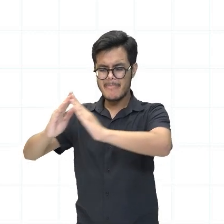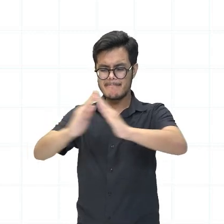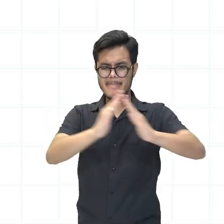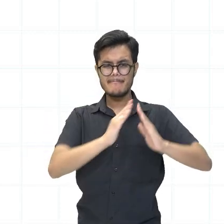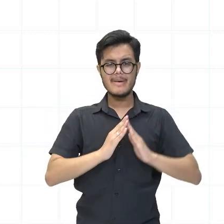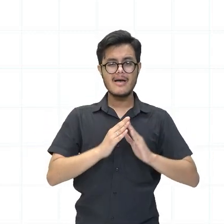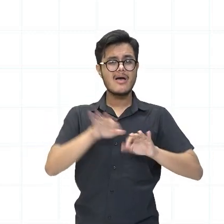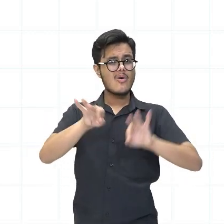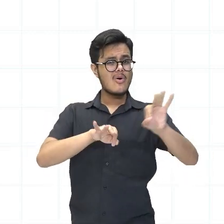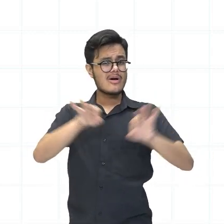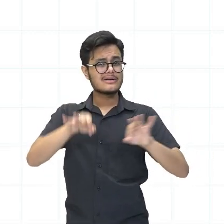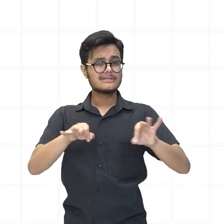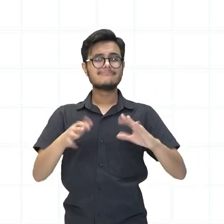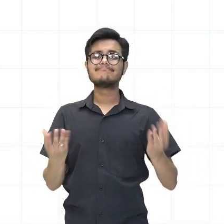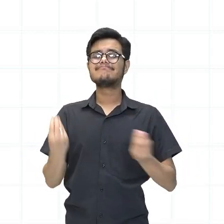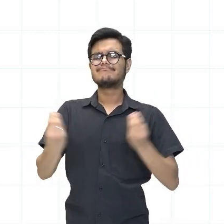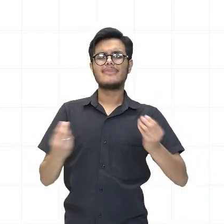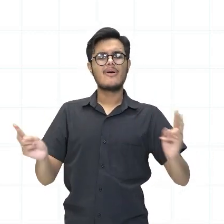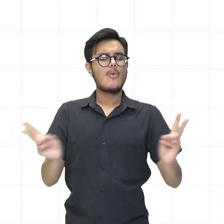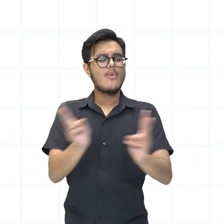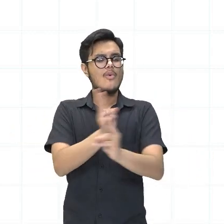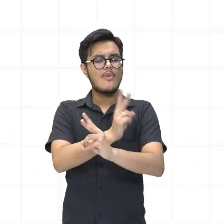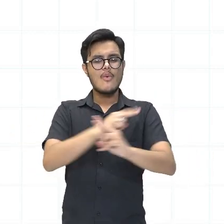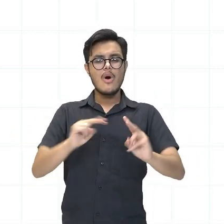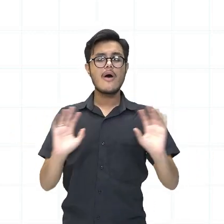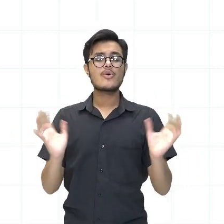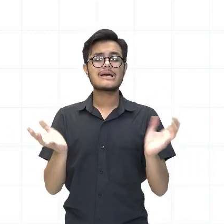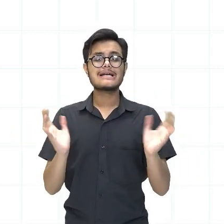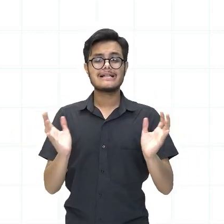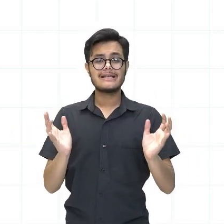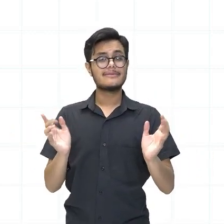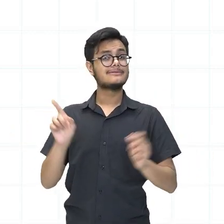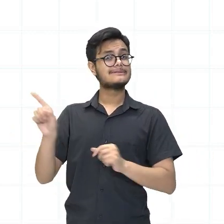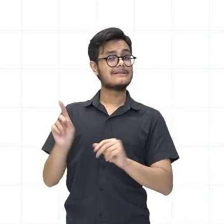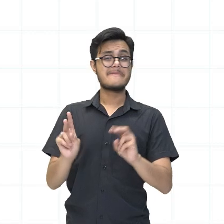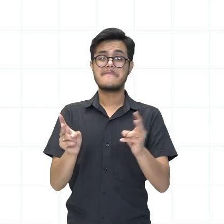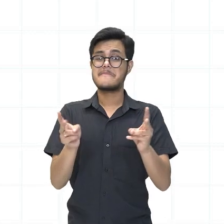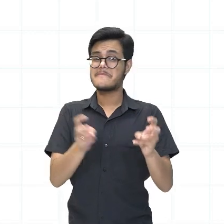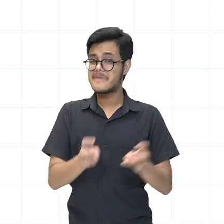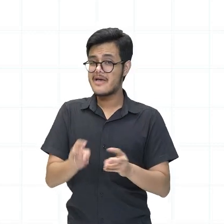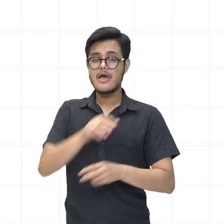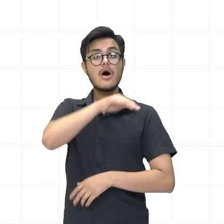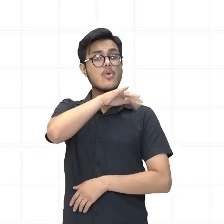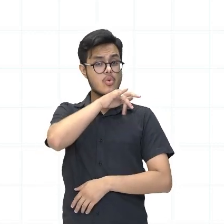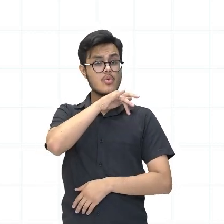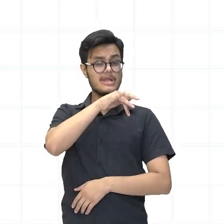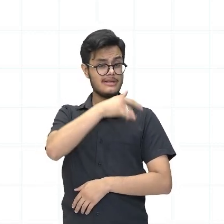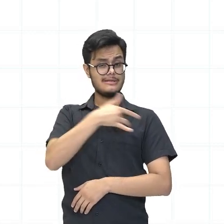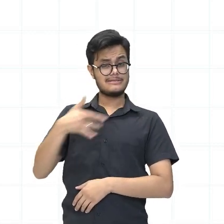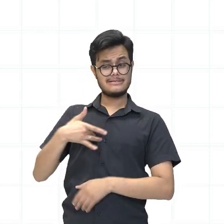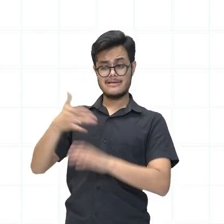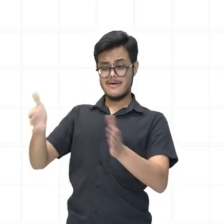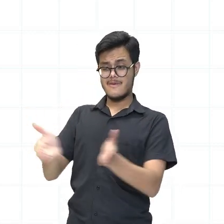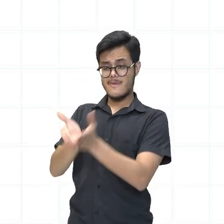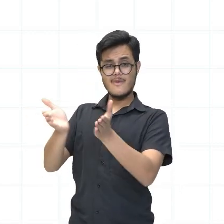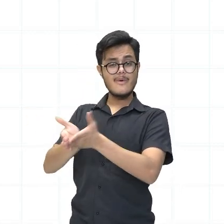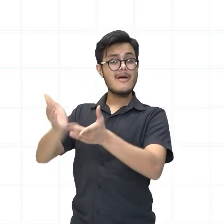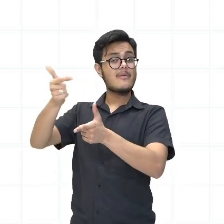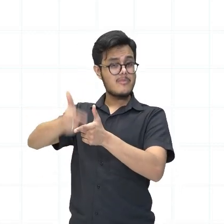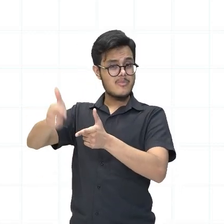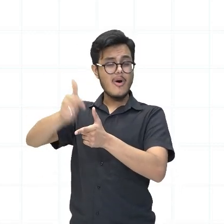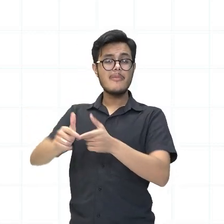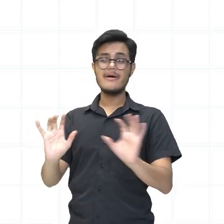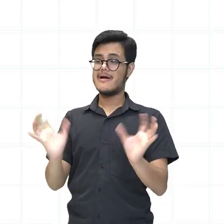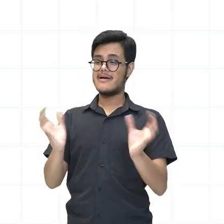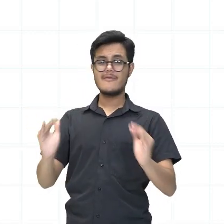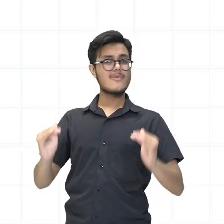a circulação de ar. Então, percebo que tudo isso aí são questões que acabam agravando a situação climática,